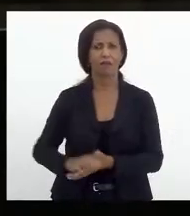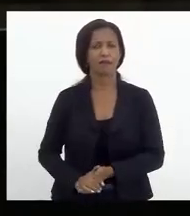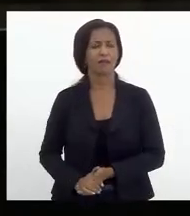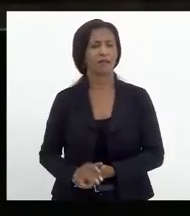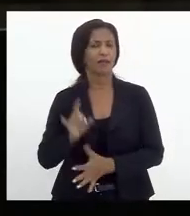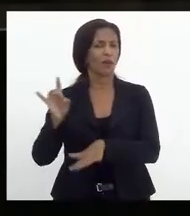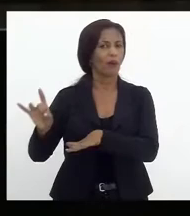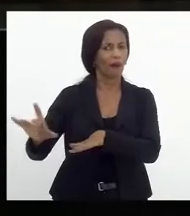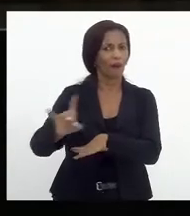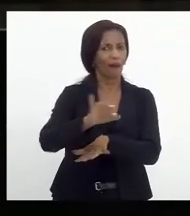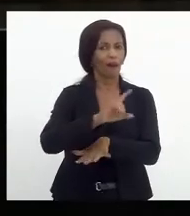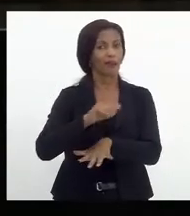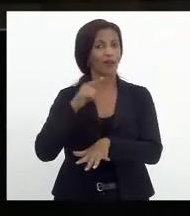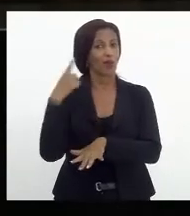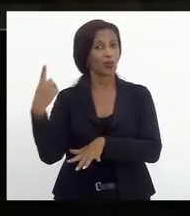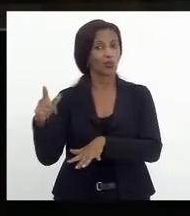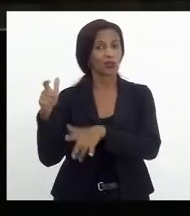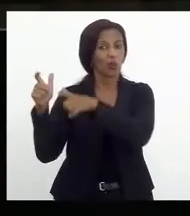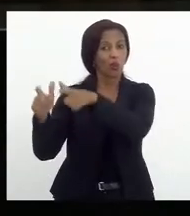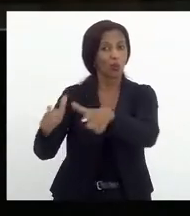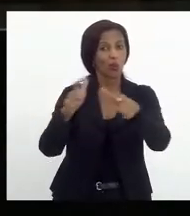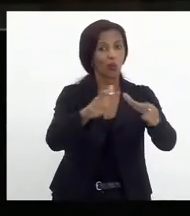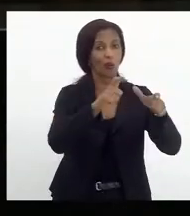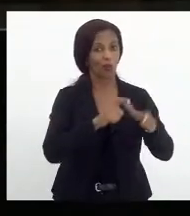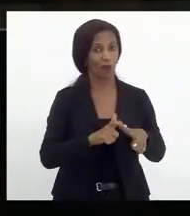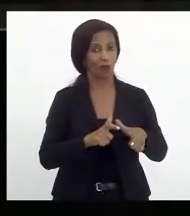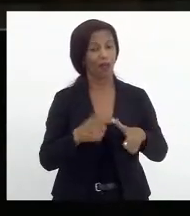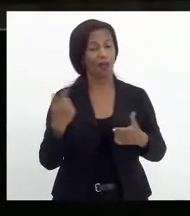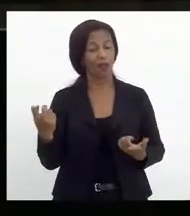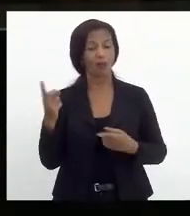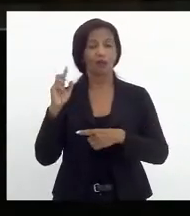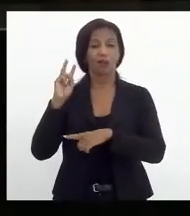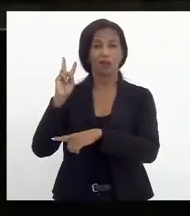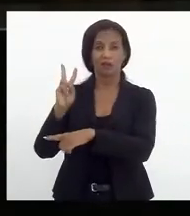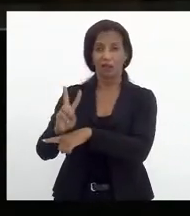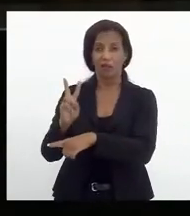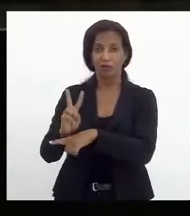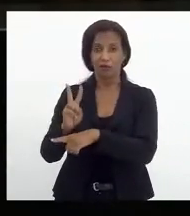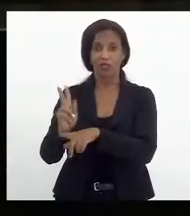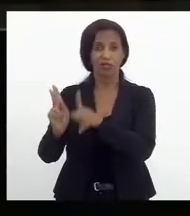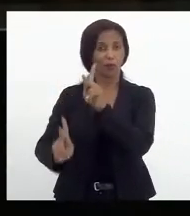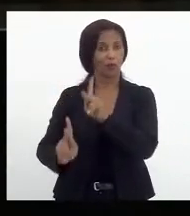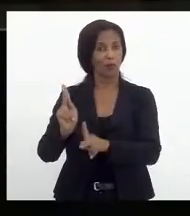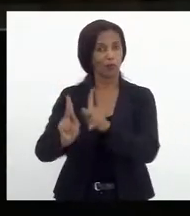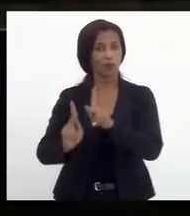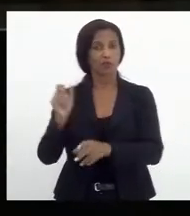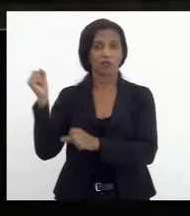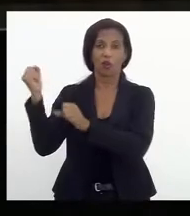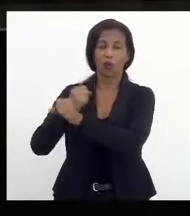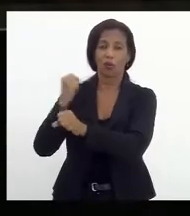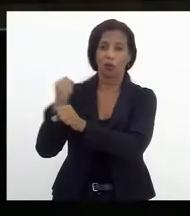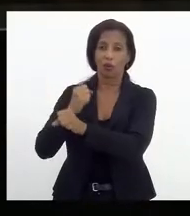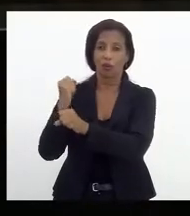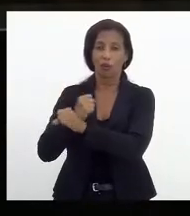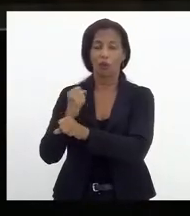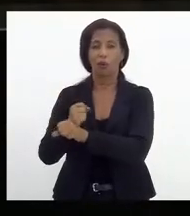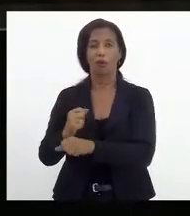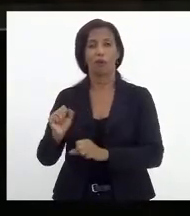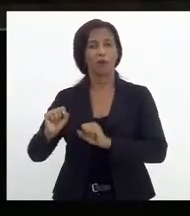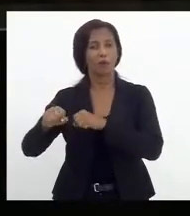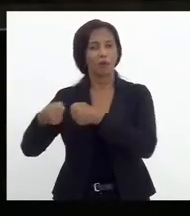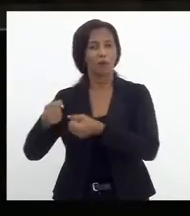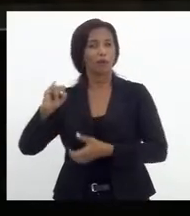Então, cada um no seu quadrado. É isso que defende a população da região, que seja construída escola, para poder